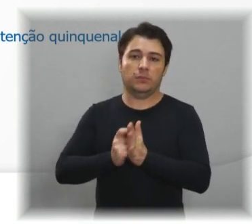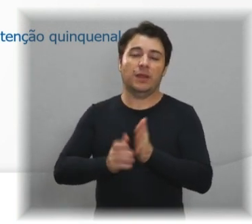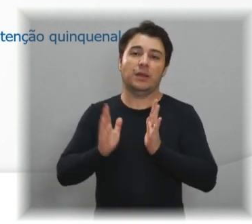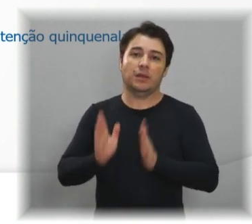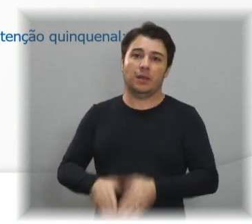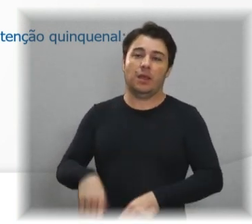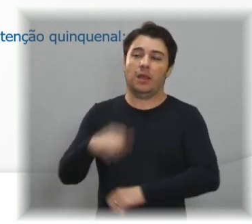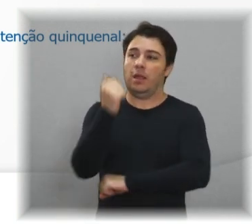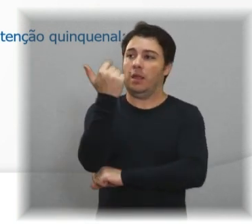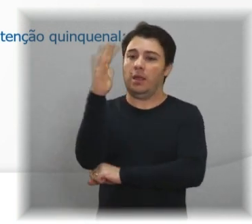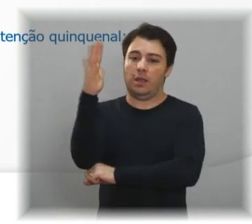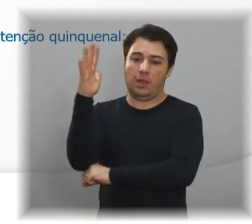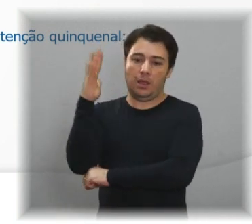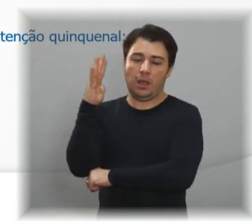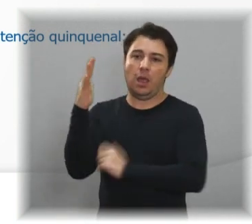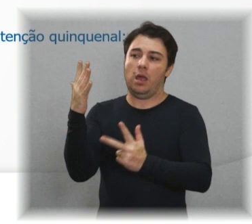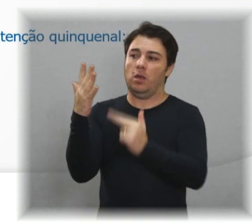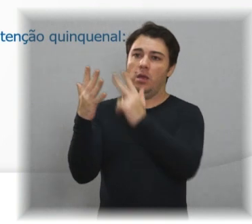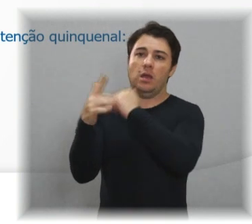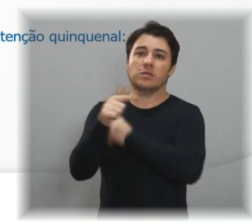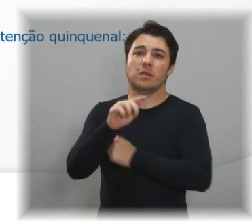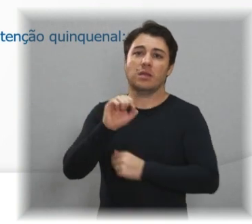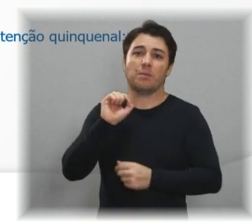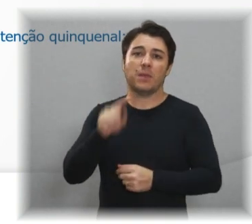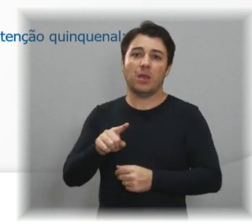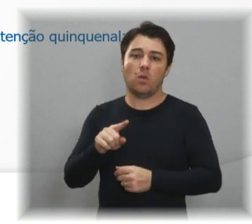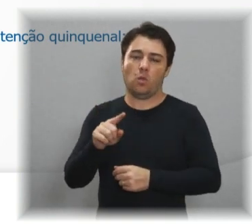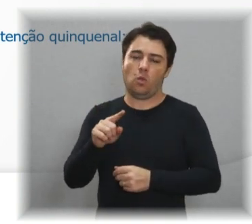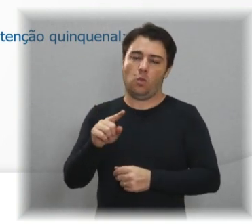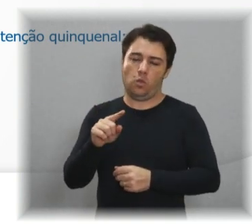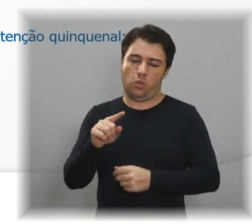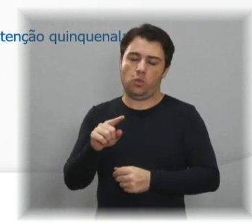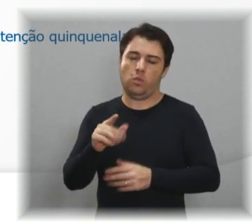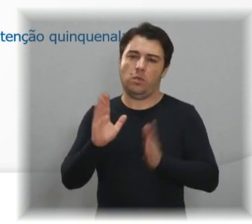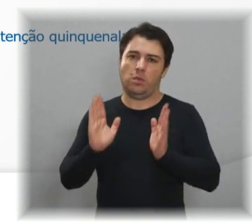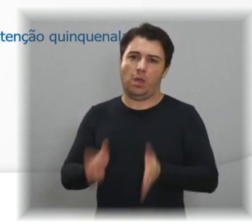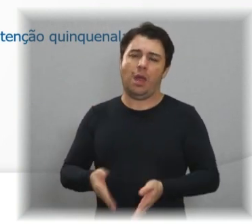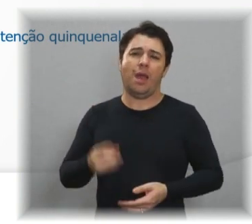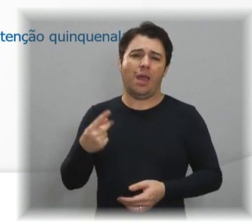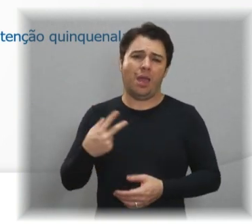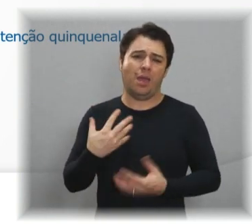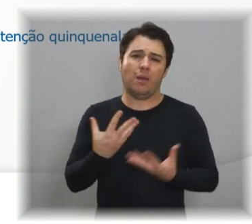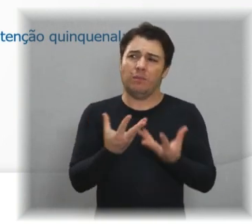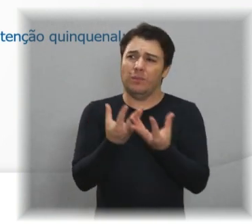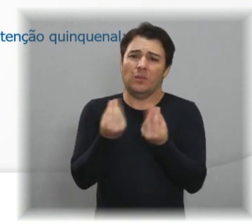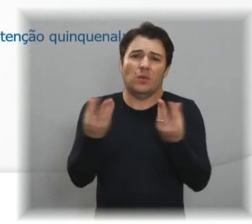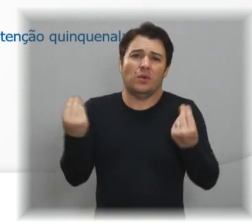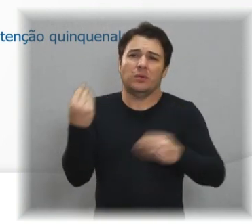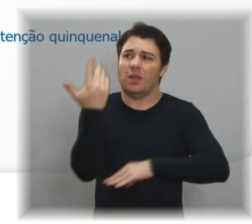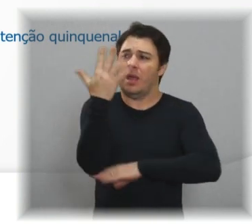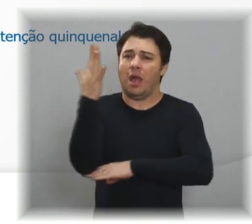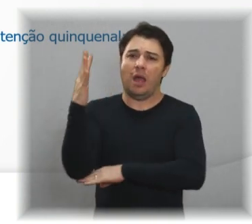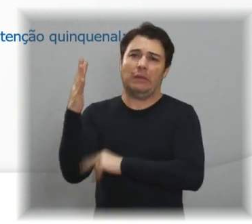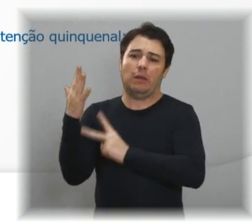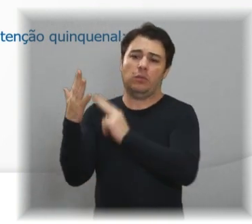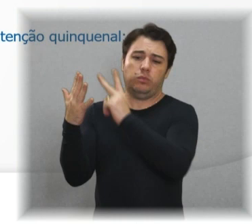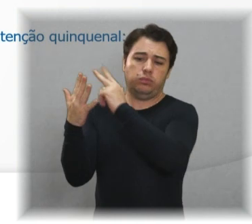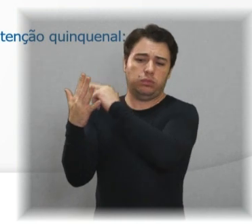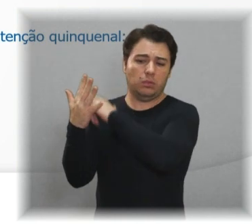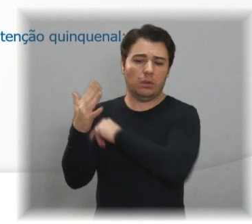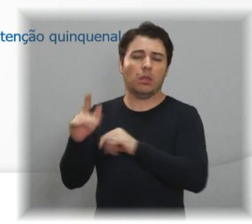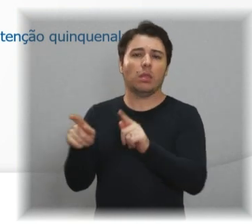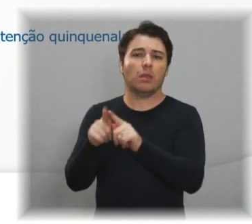foram podadas 70 mil árvores pela CPFL tá é o número muito grande expressivo e